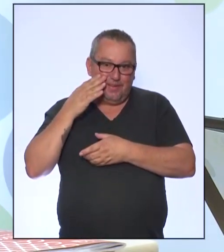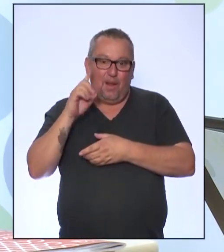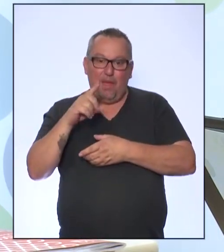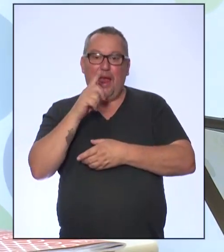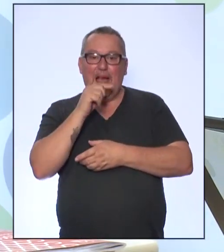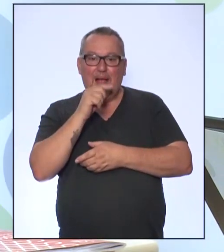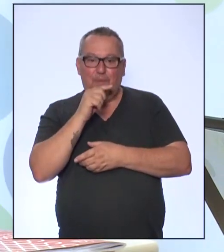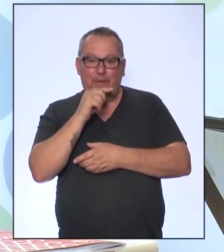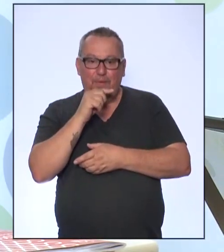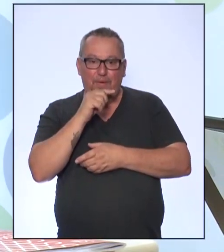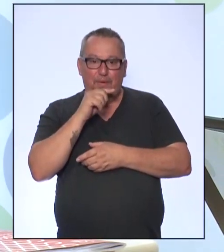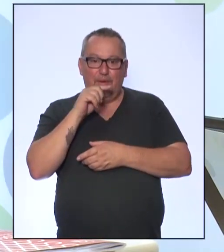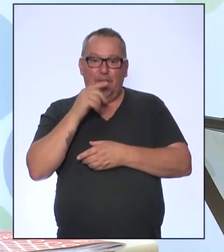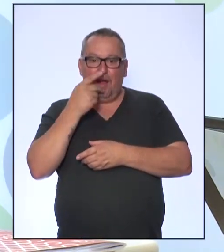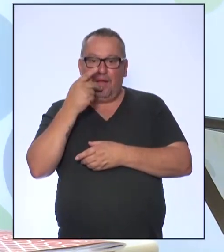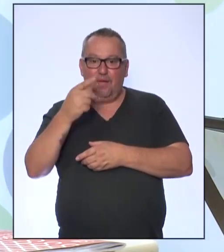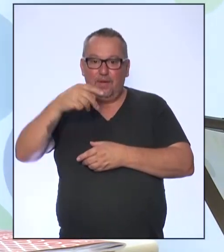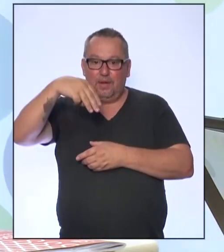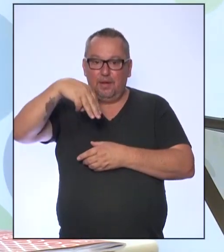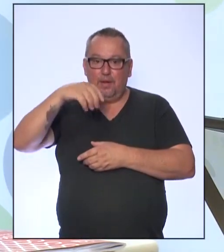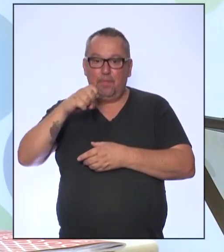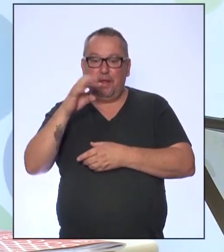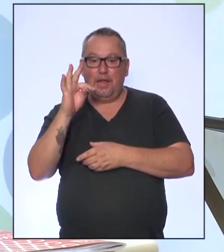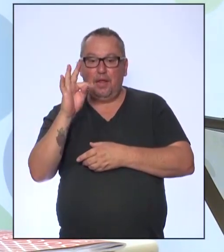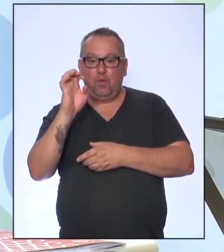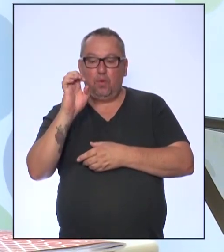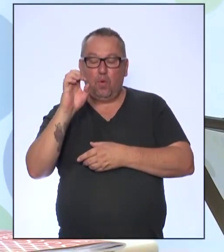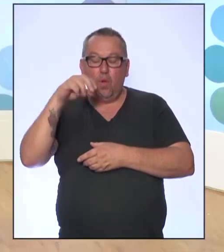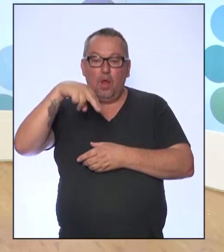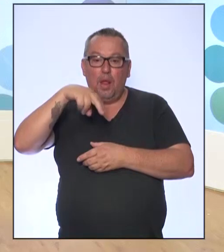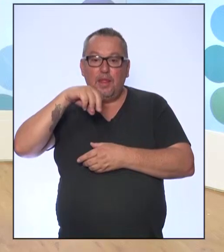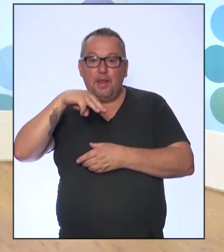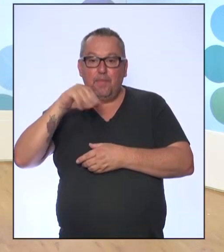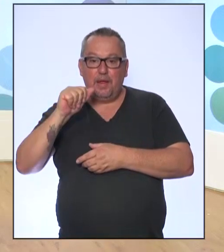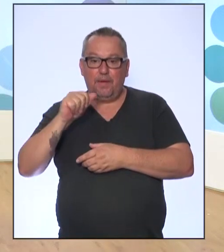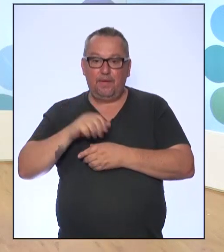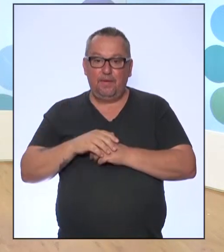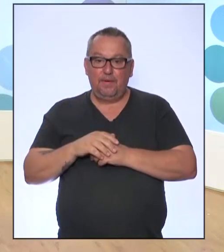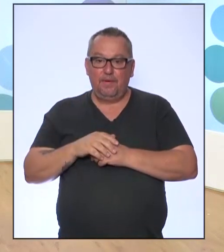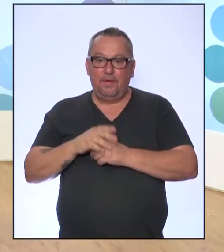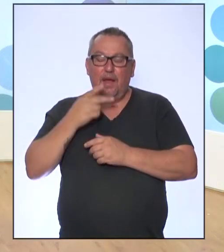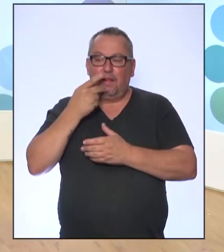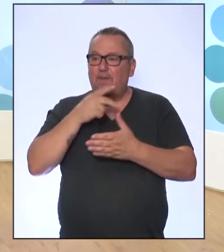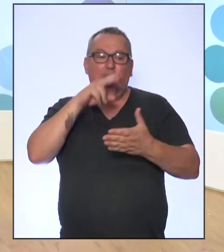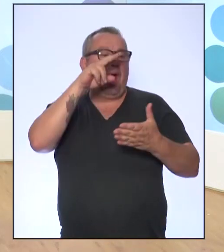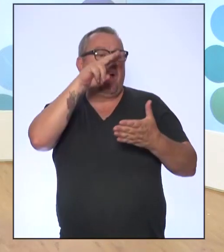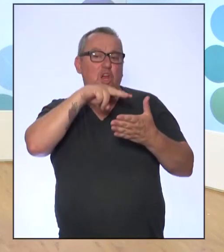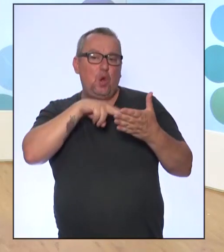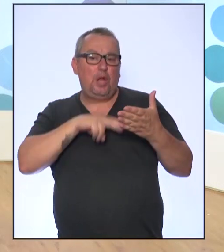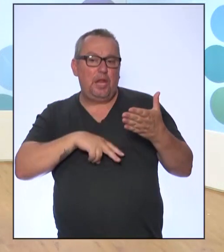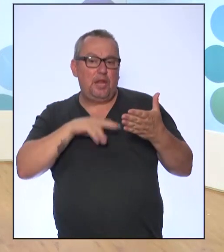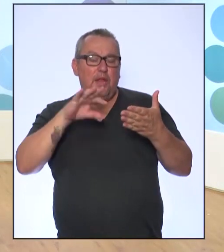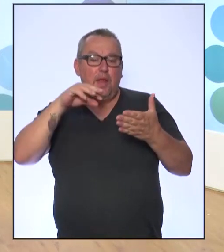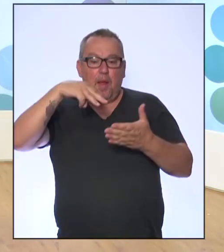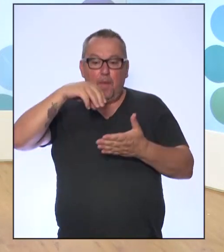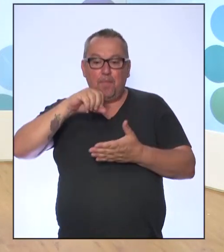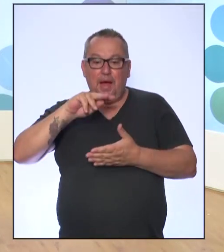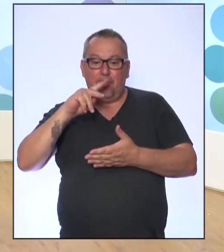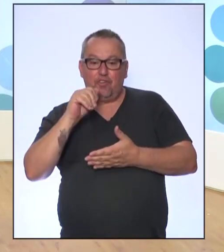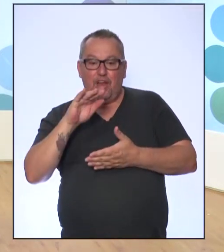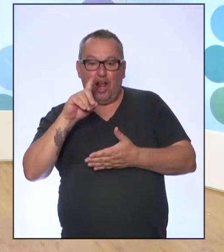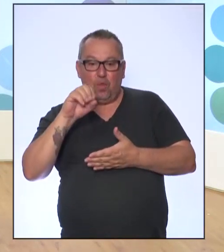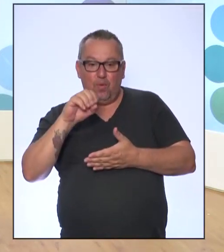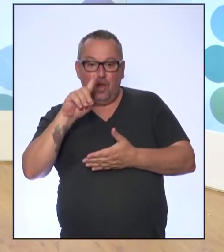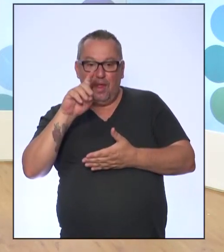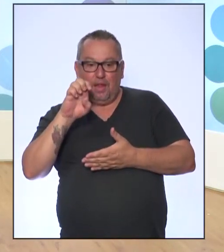água. Então, isso é chamado de metonímia. Ou você fala, eu li Machado de Assis. A não ser que você tenha lido a mão dele,